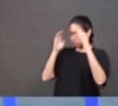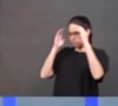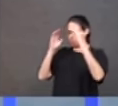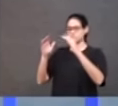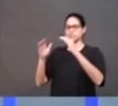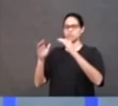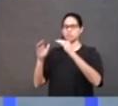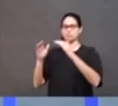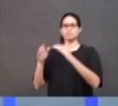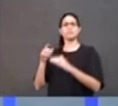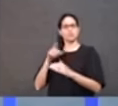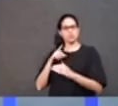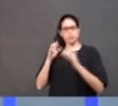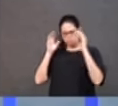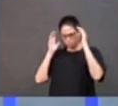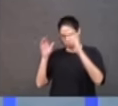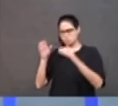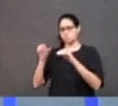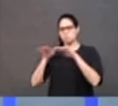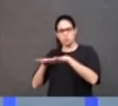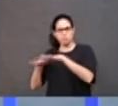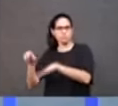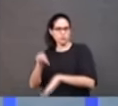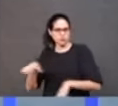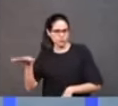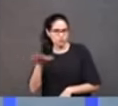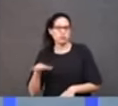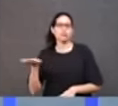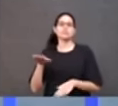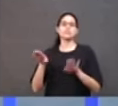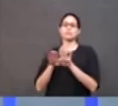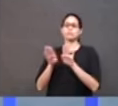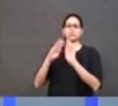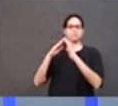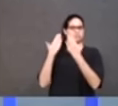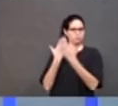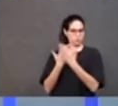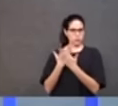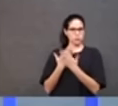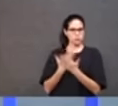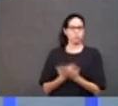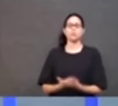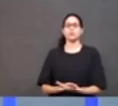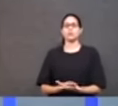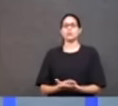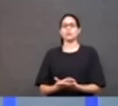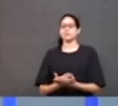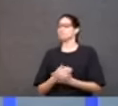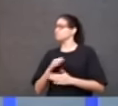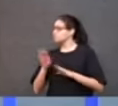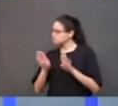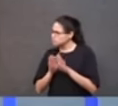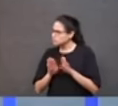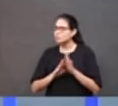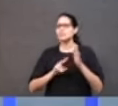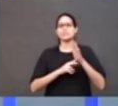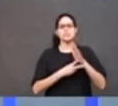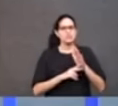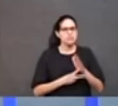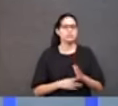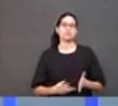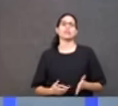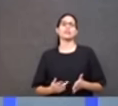sociais, aí estão incluídas as nossas escolas, aí estão incluídos os nossos sindicatos, aí